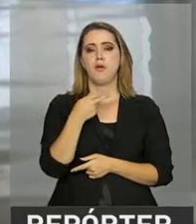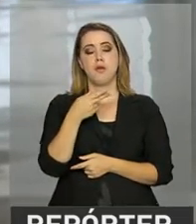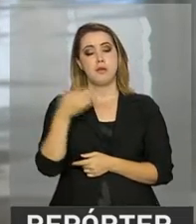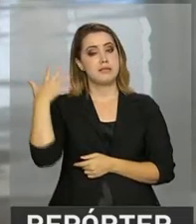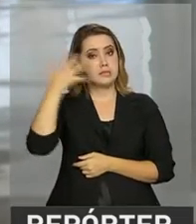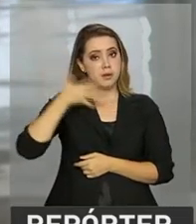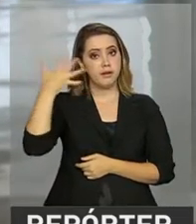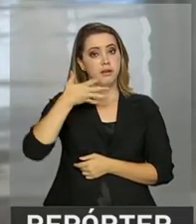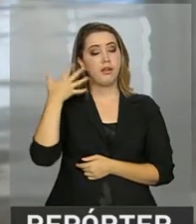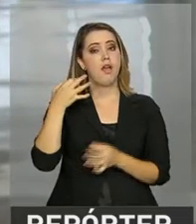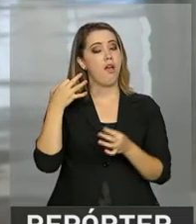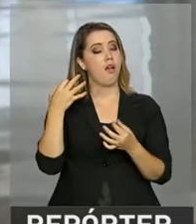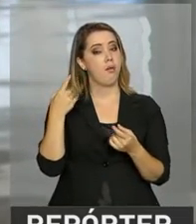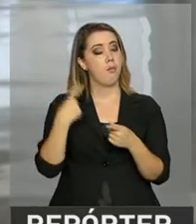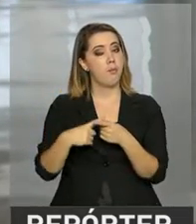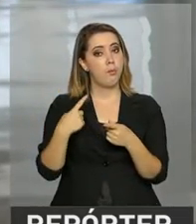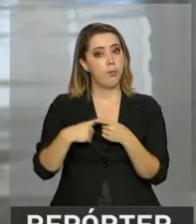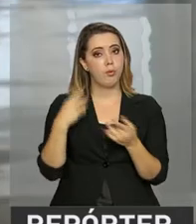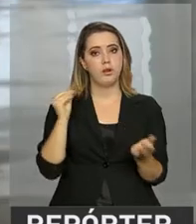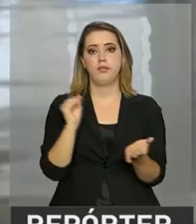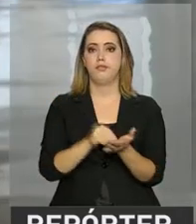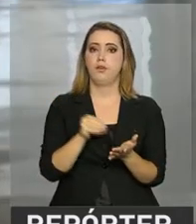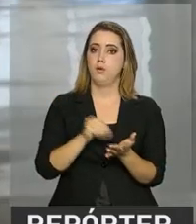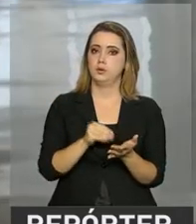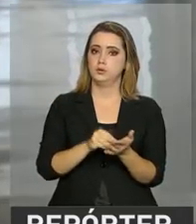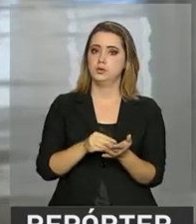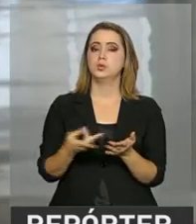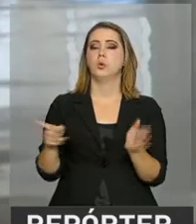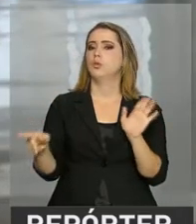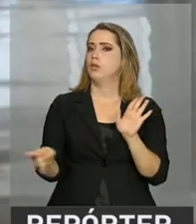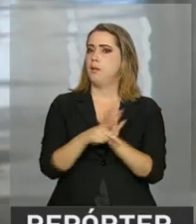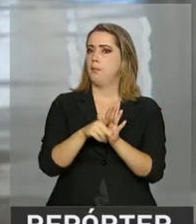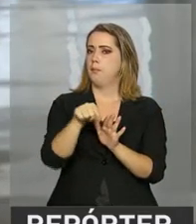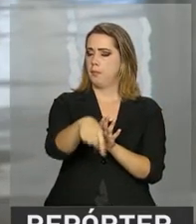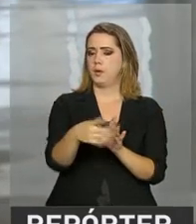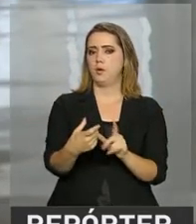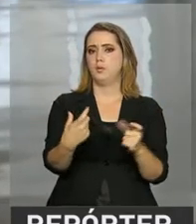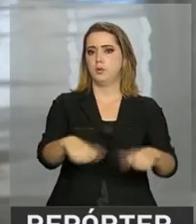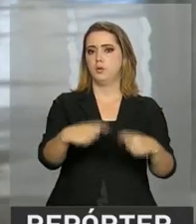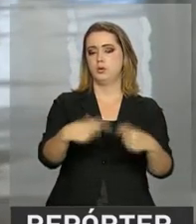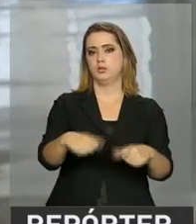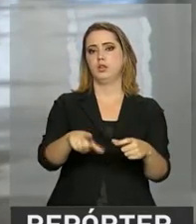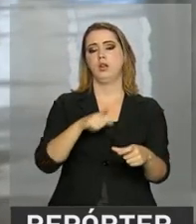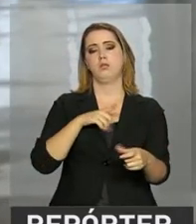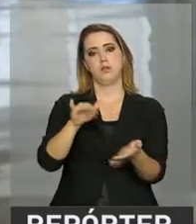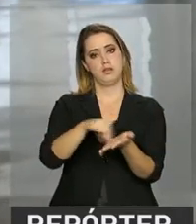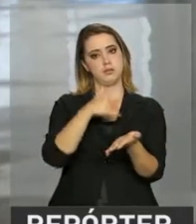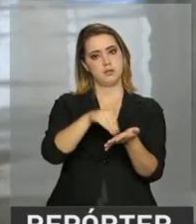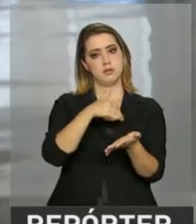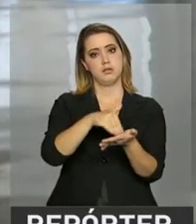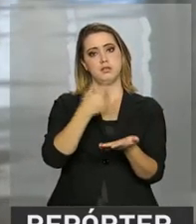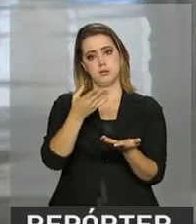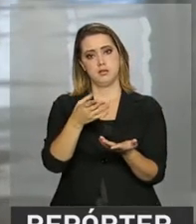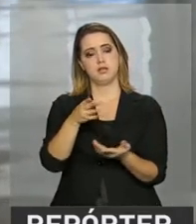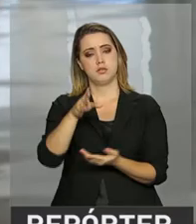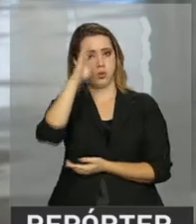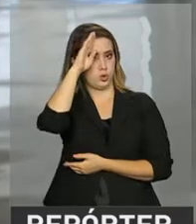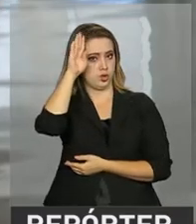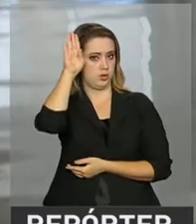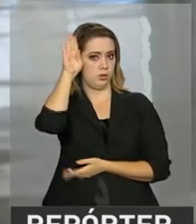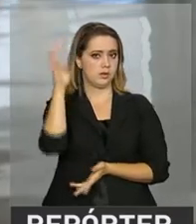exame a justificativa deve ser apresentada na própria instituição de ensino em que o estudante está matriculado se ele não fizer essa